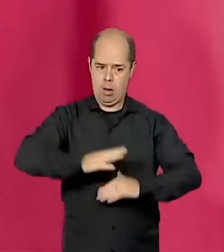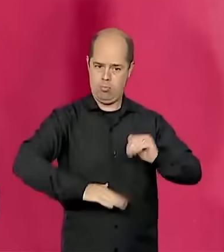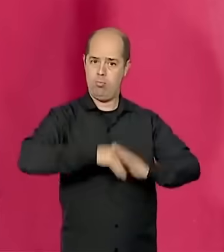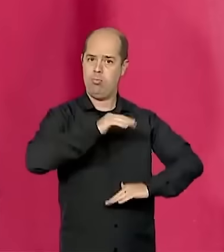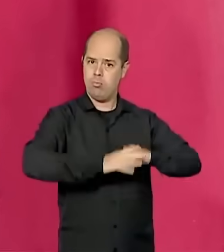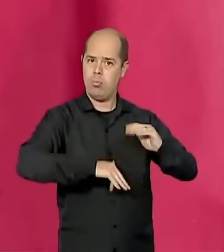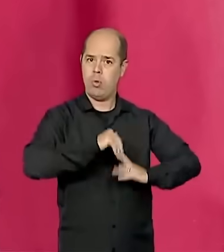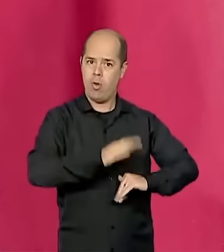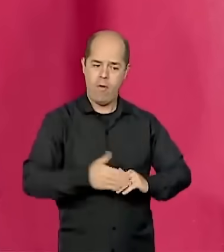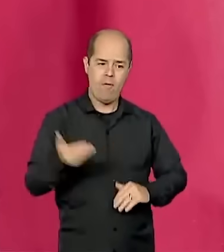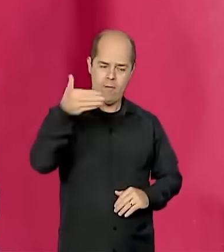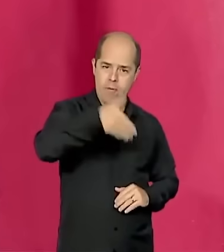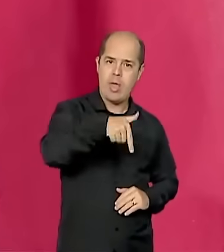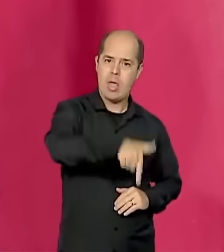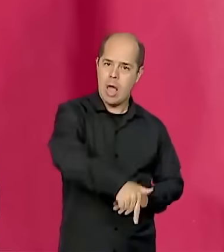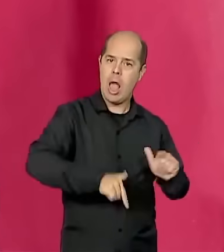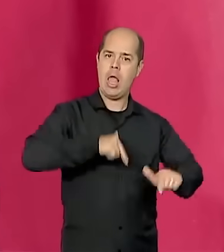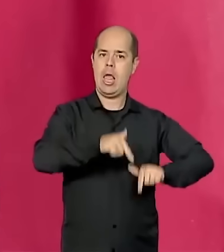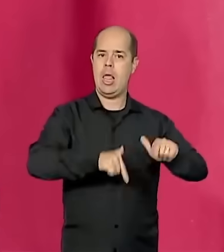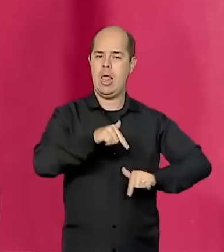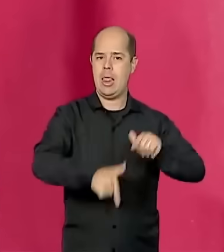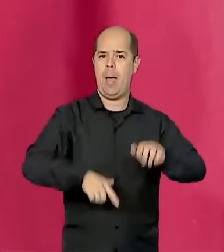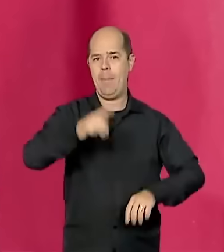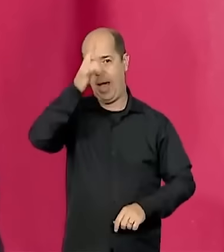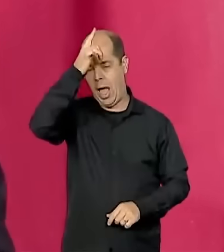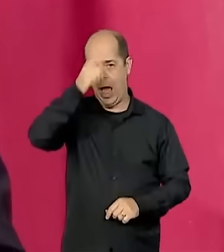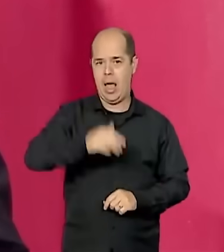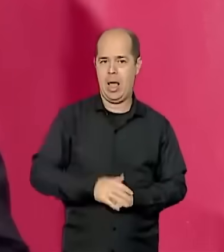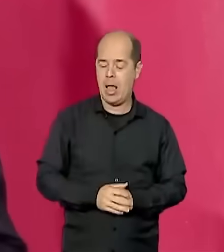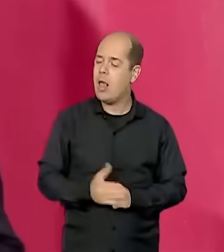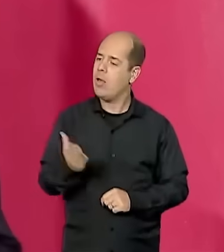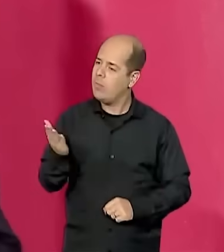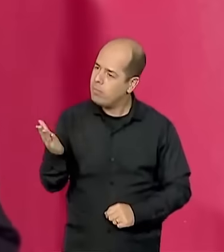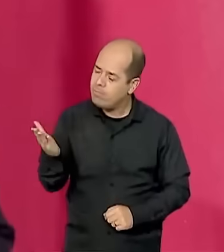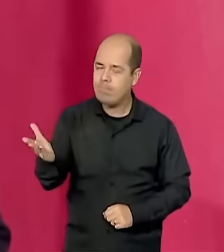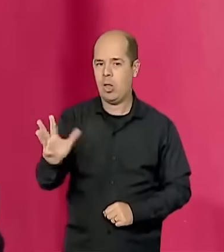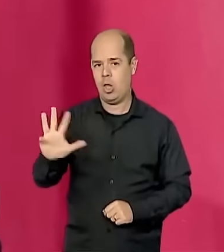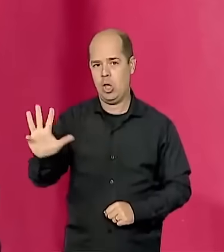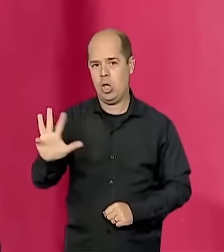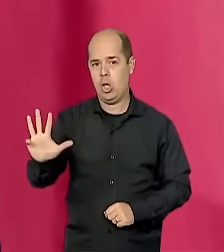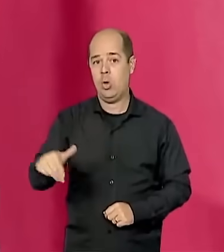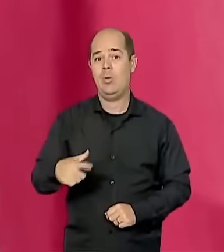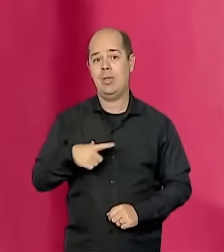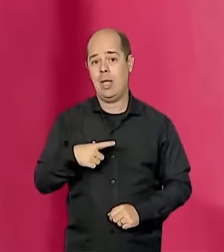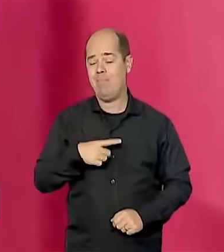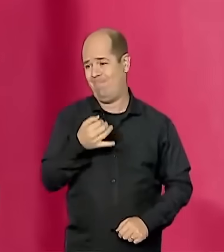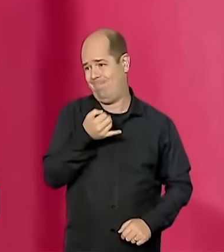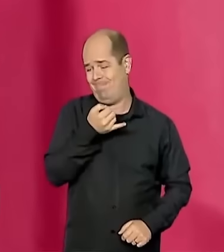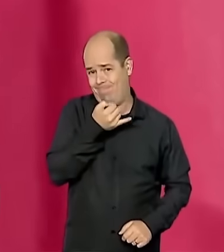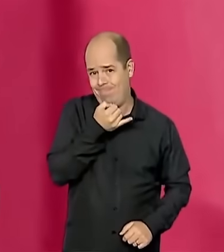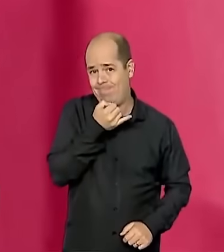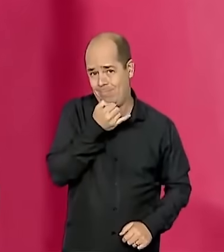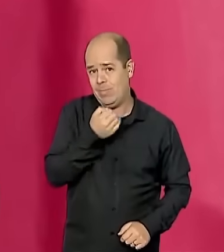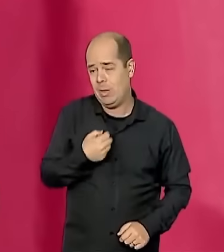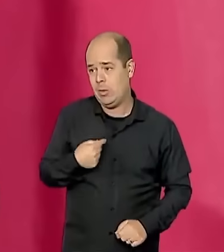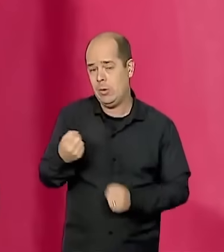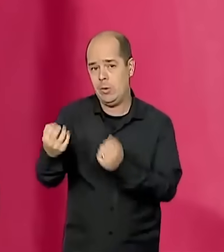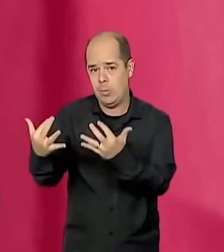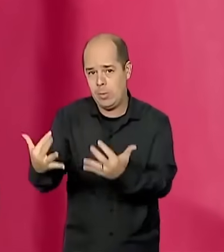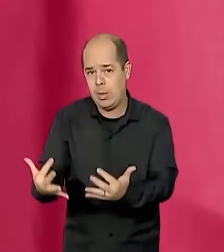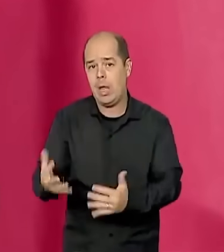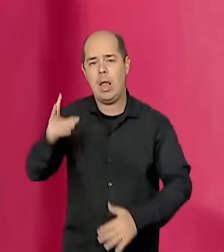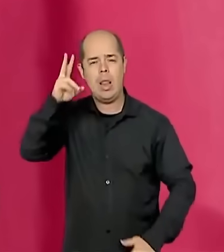Caro Lula da Silva, eu quero mencionar um evento triste. Nós todos